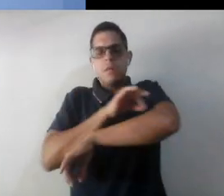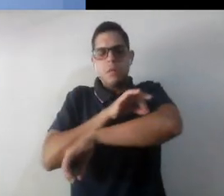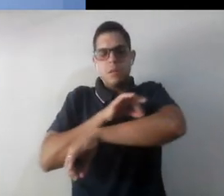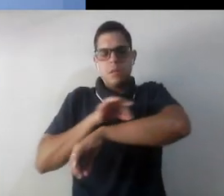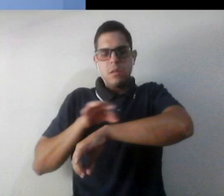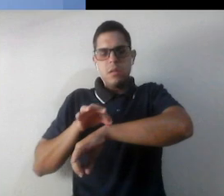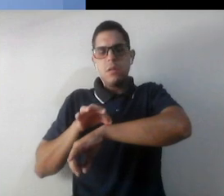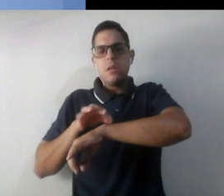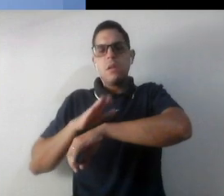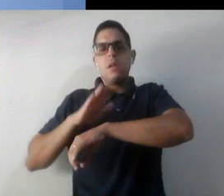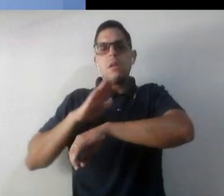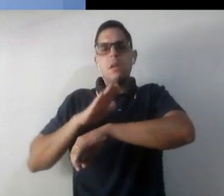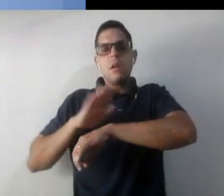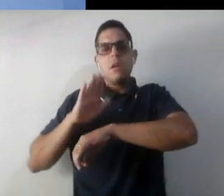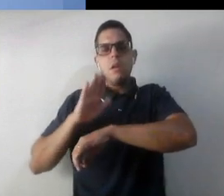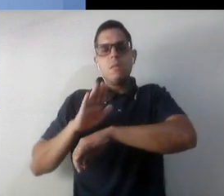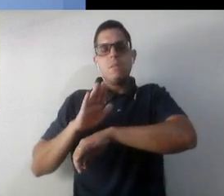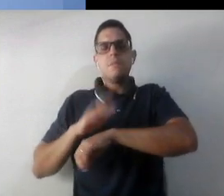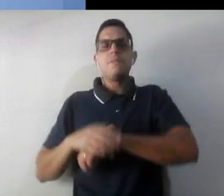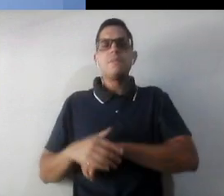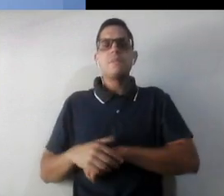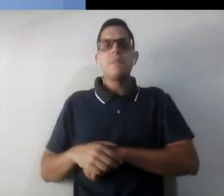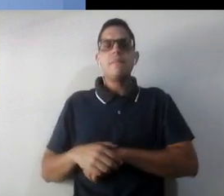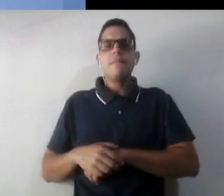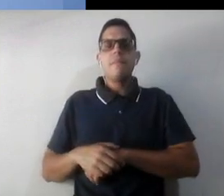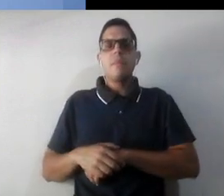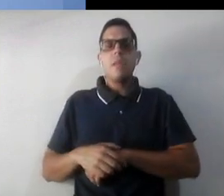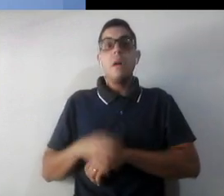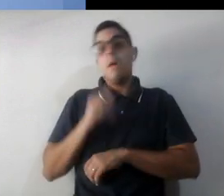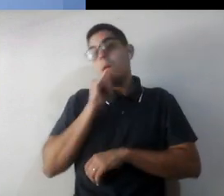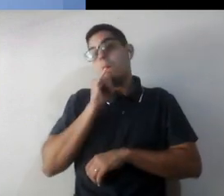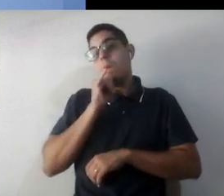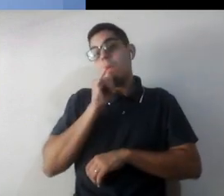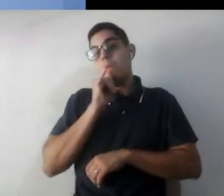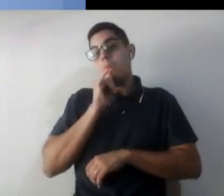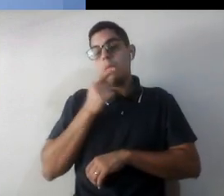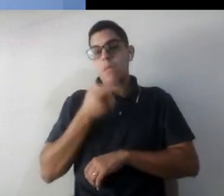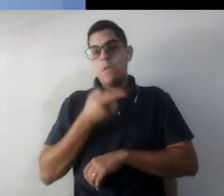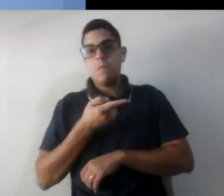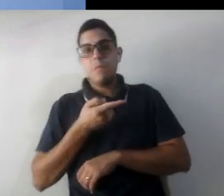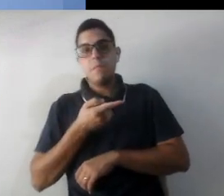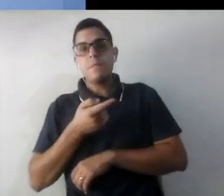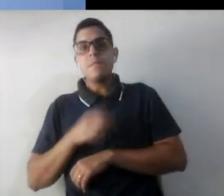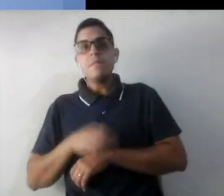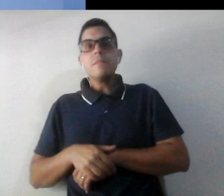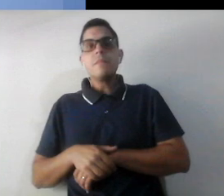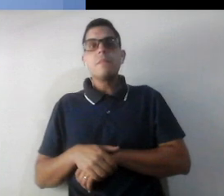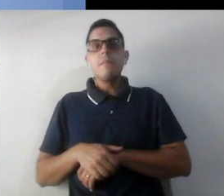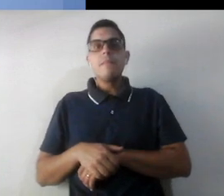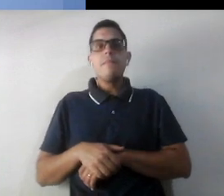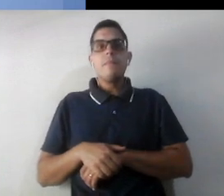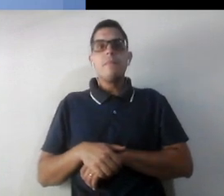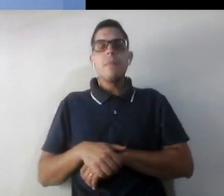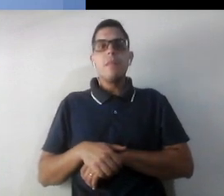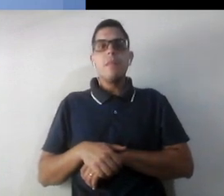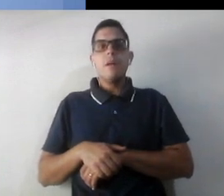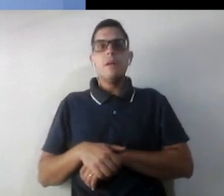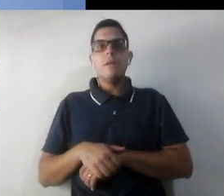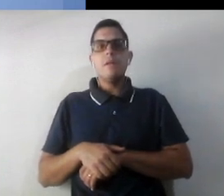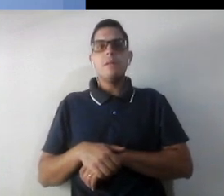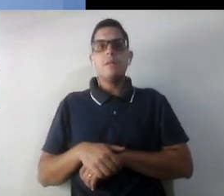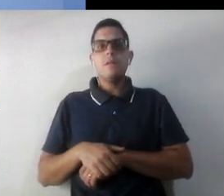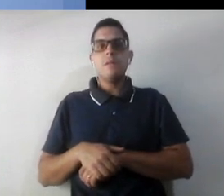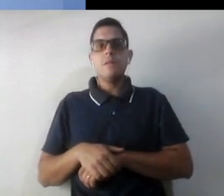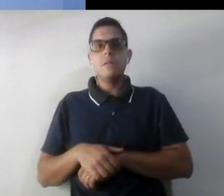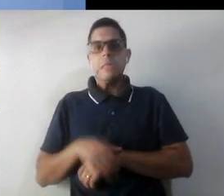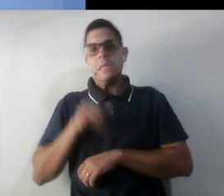Então, vamos para um exemplo das correções por encurtamento ou dilatação de trenas. Então, se a gente